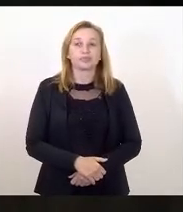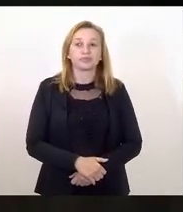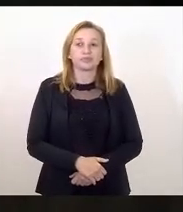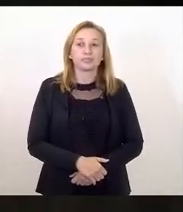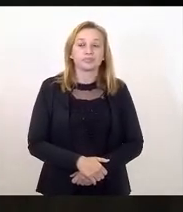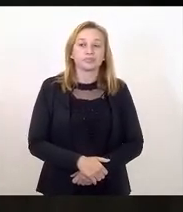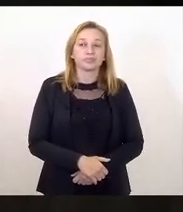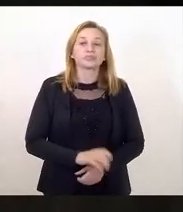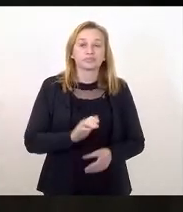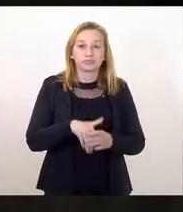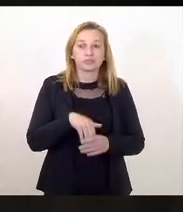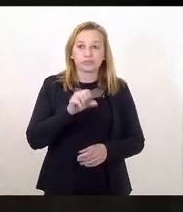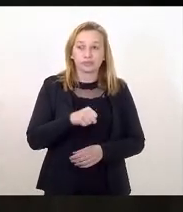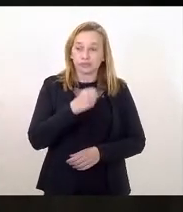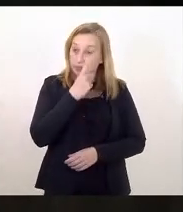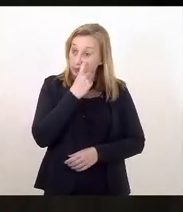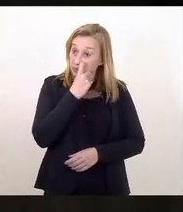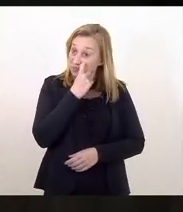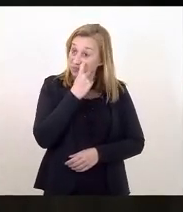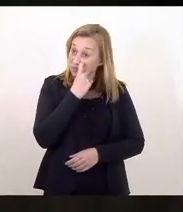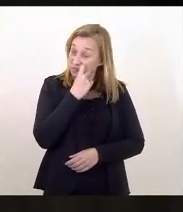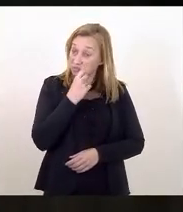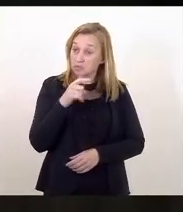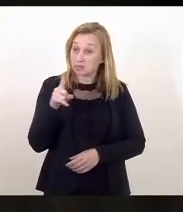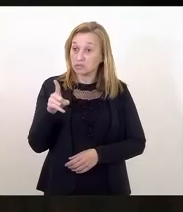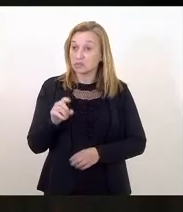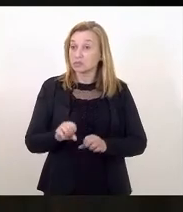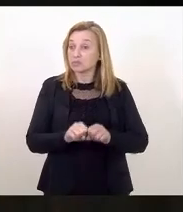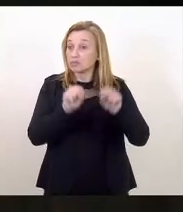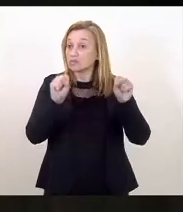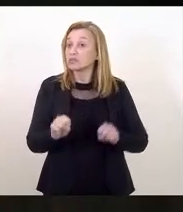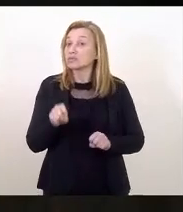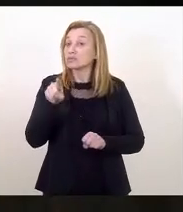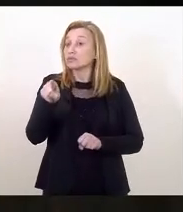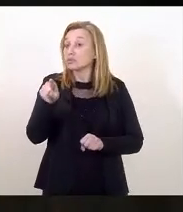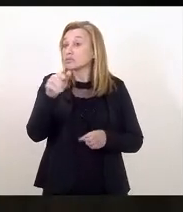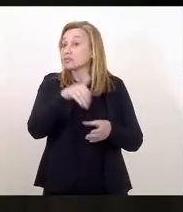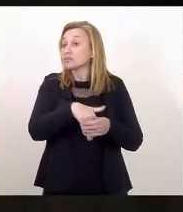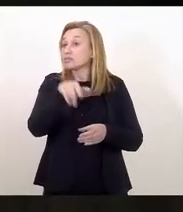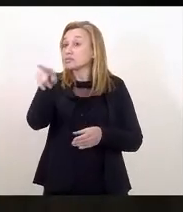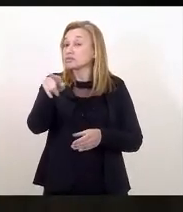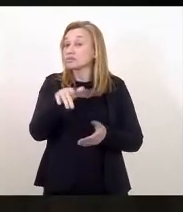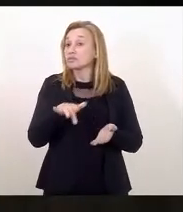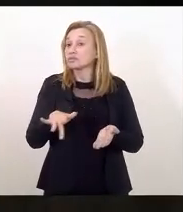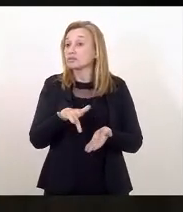Vota sim. Tem aí votação no seu controle.